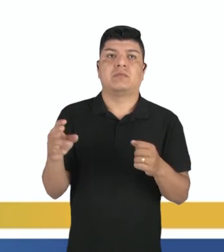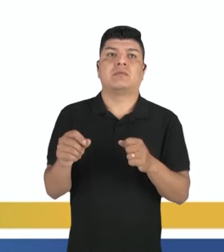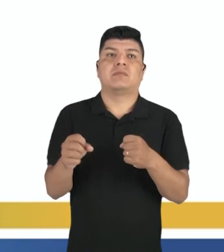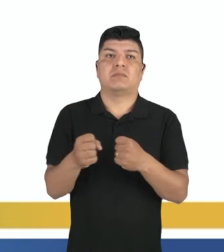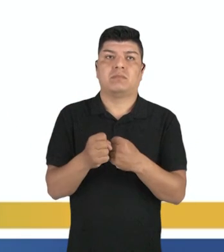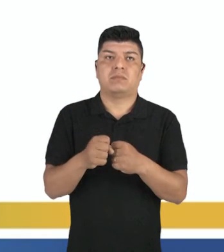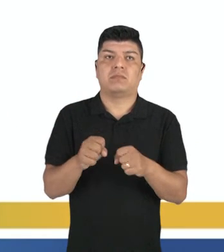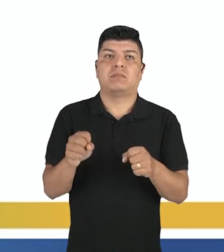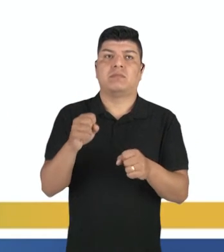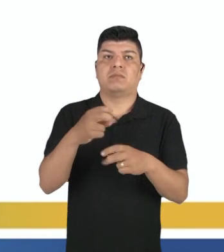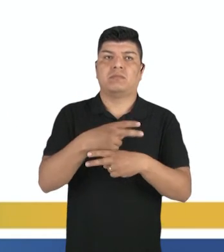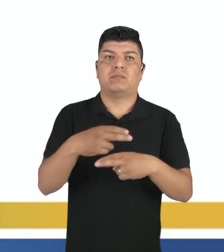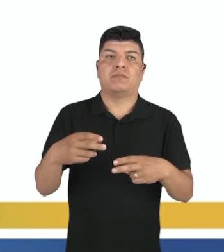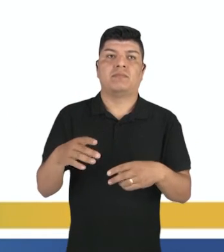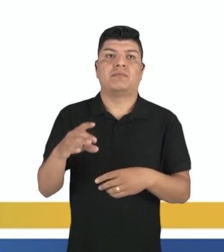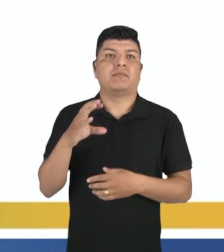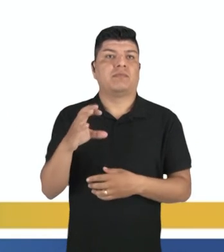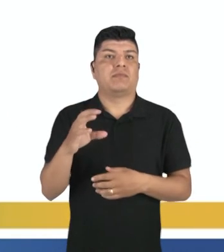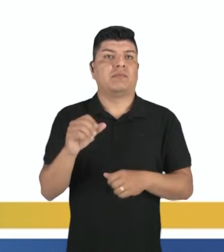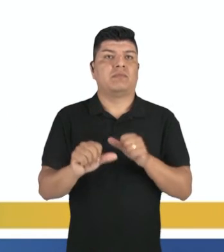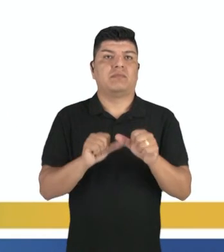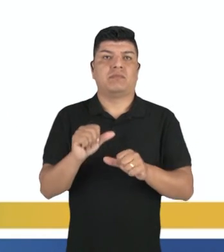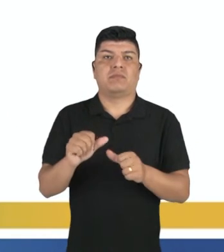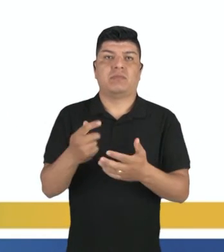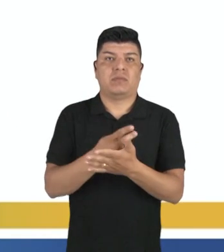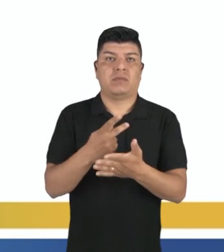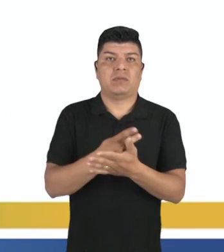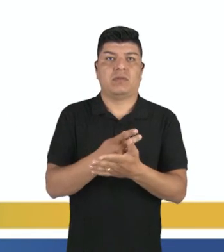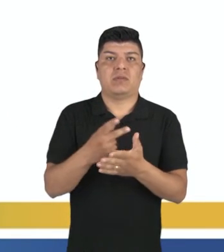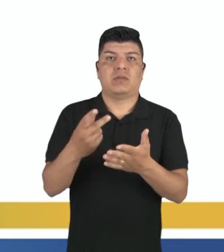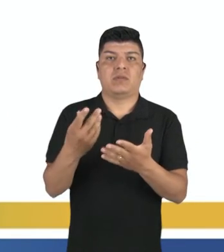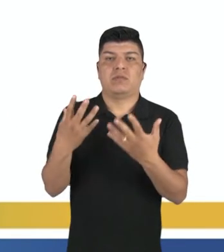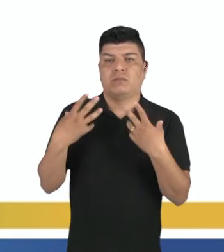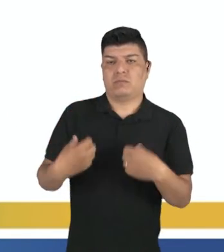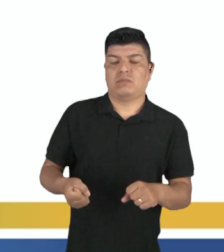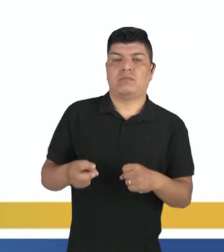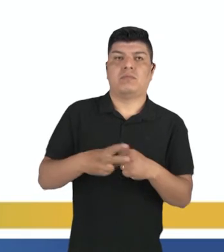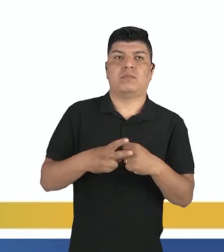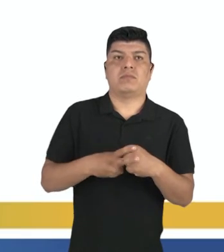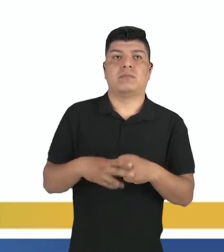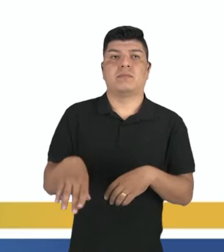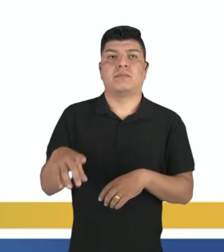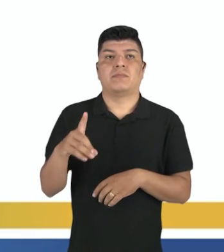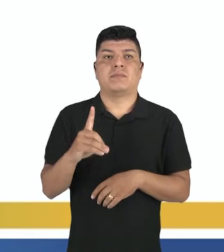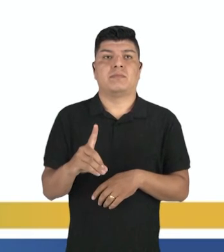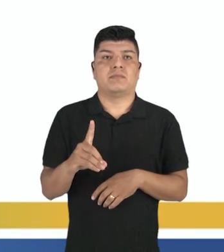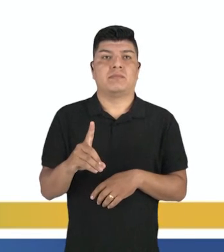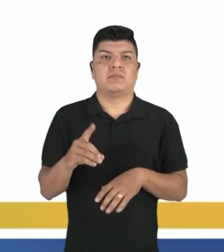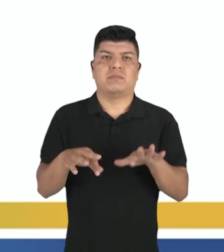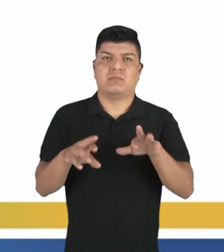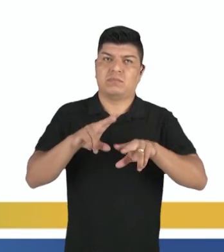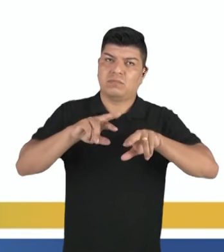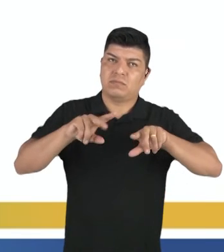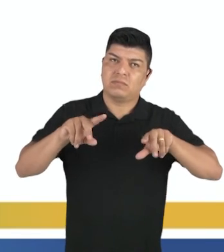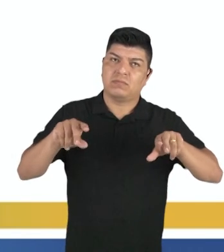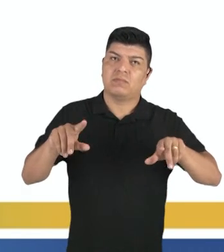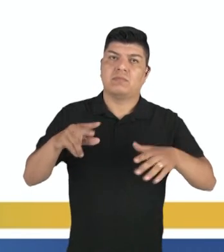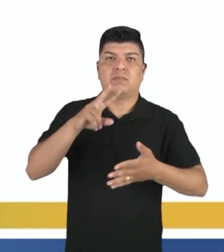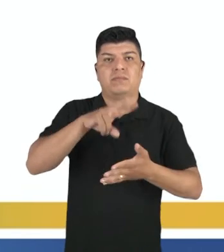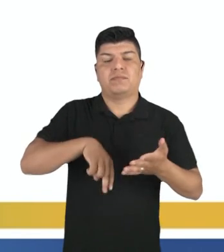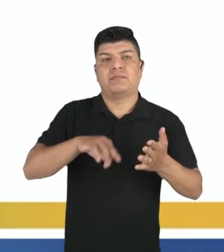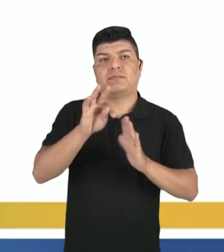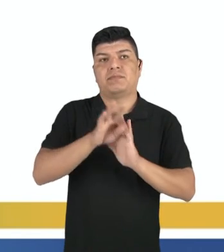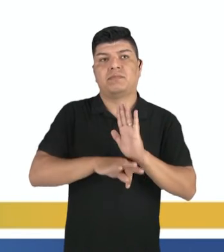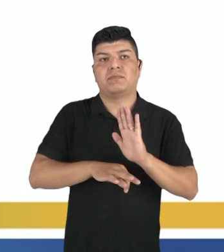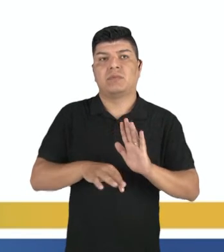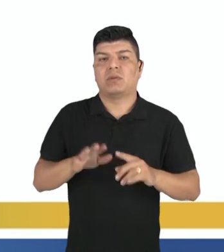gera inadequação na concordância com o verbo, gera ambiguidade na leitura do texto ou apresenta